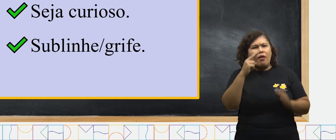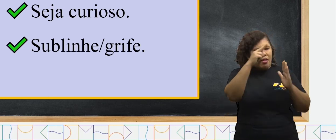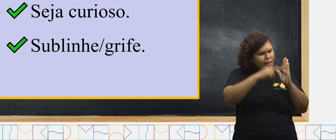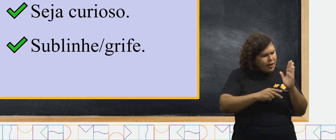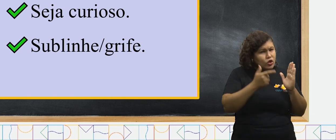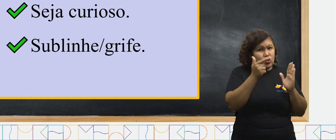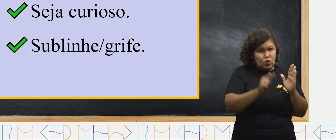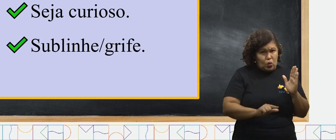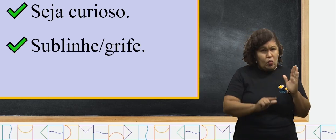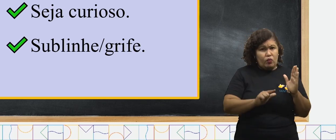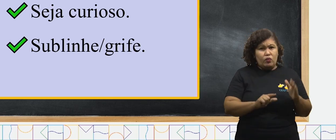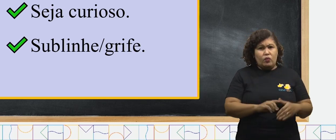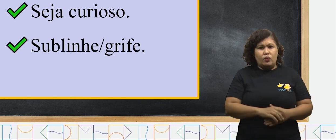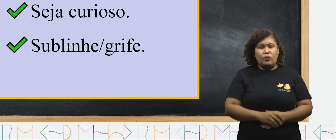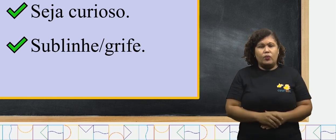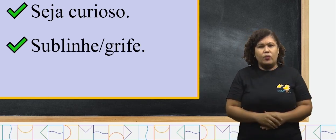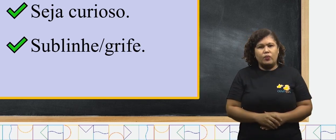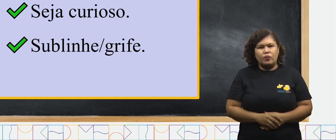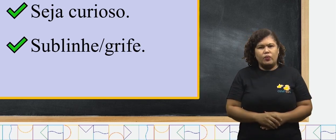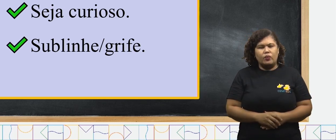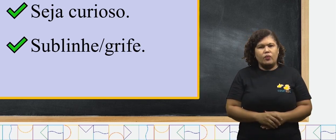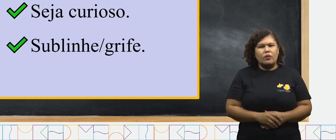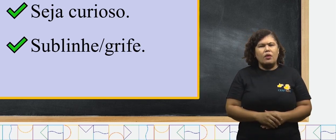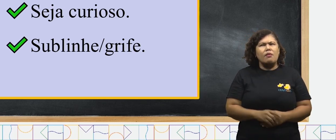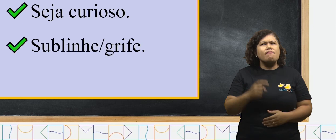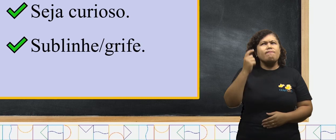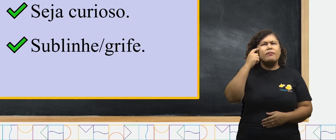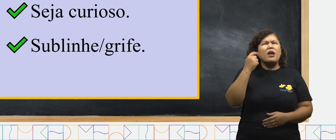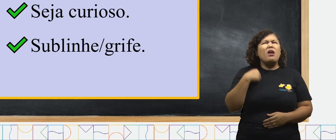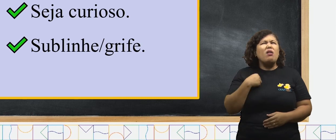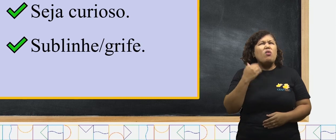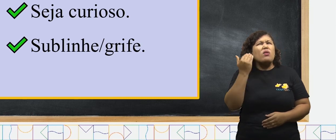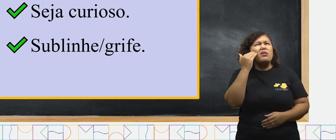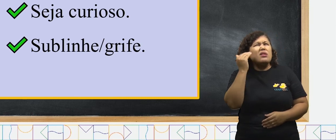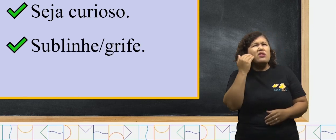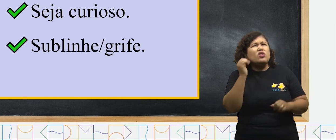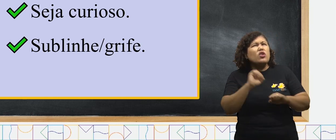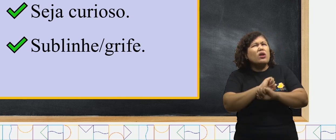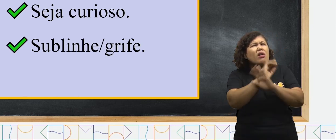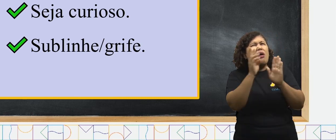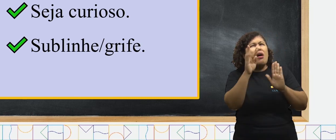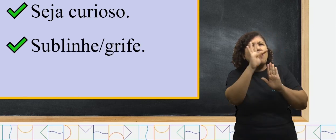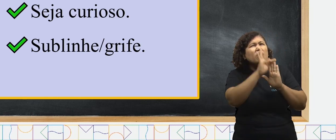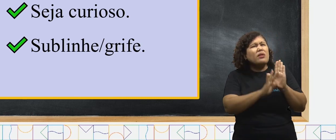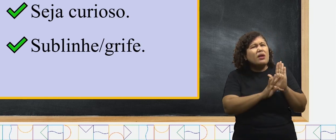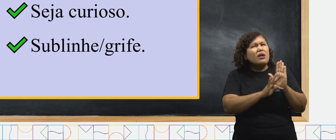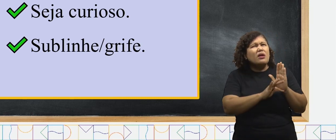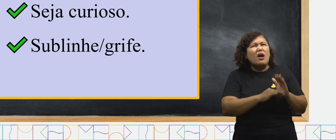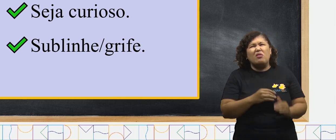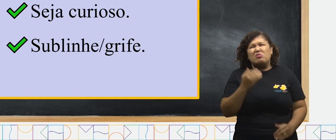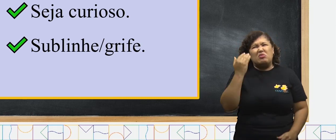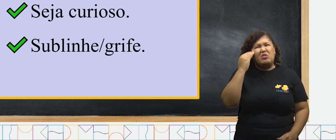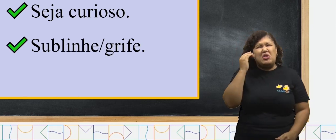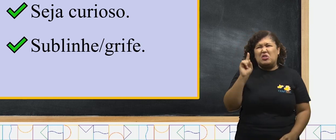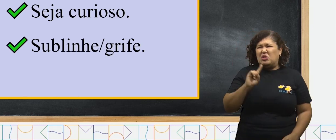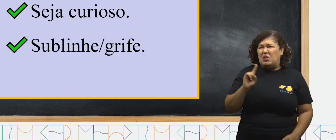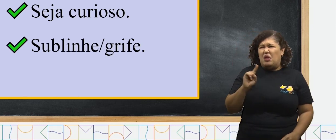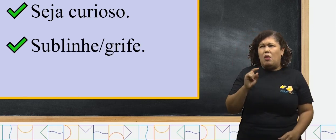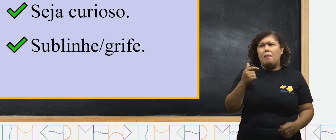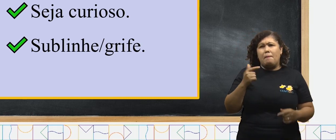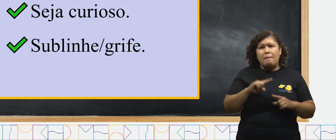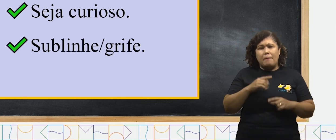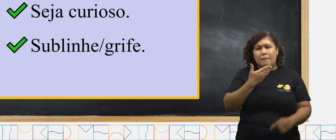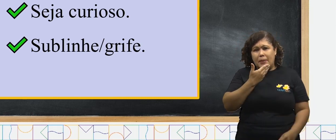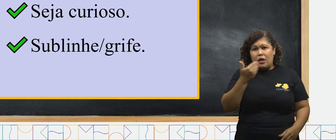um texto em uma única vez. Pergunte-se, eu entendi este texto? Se caso não,